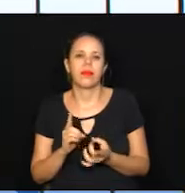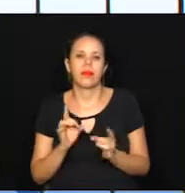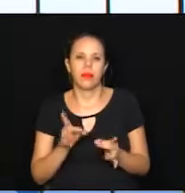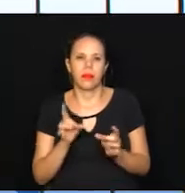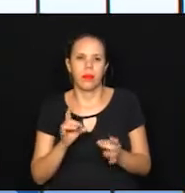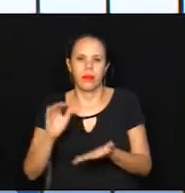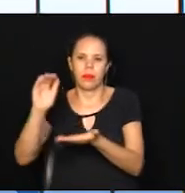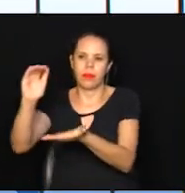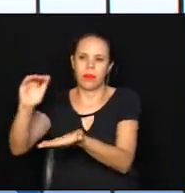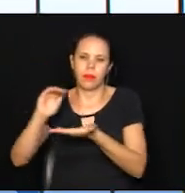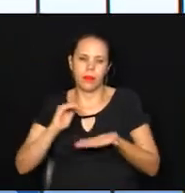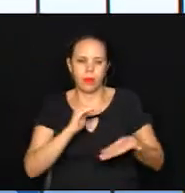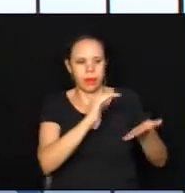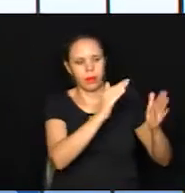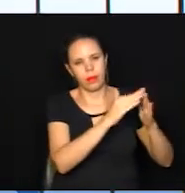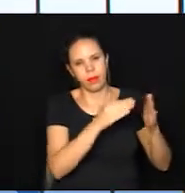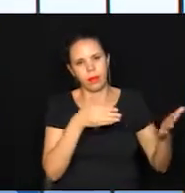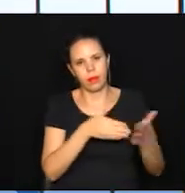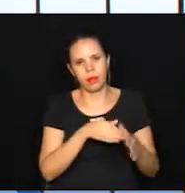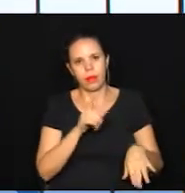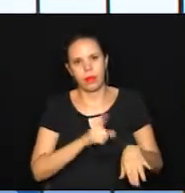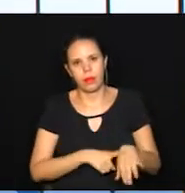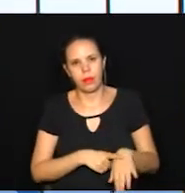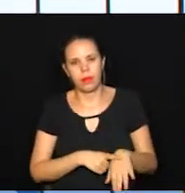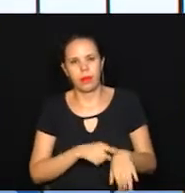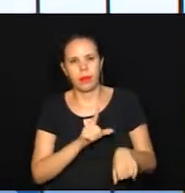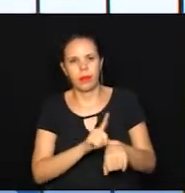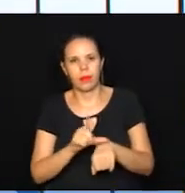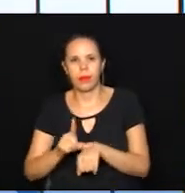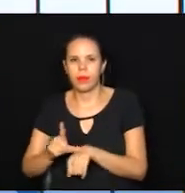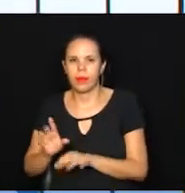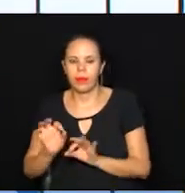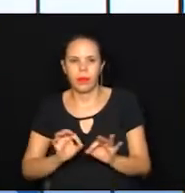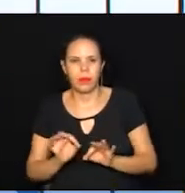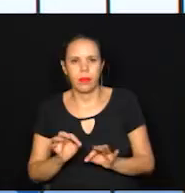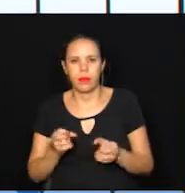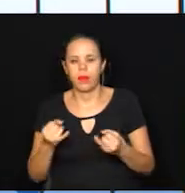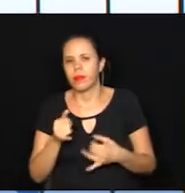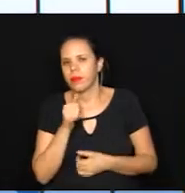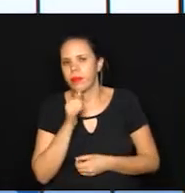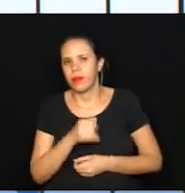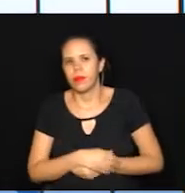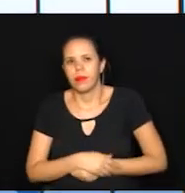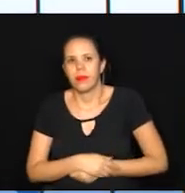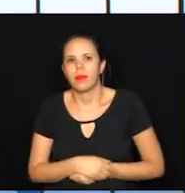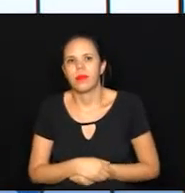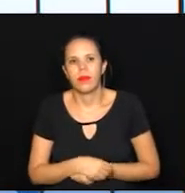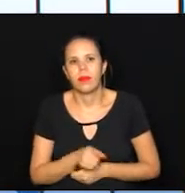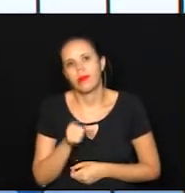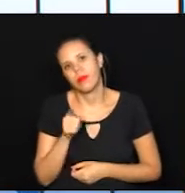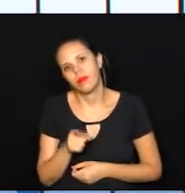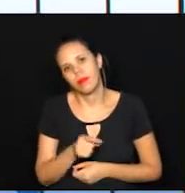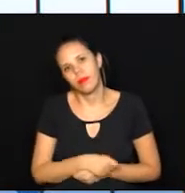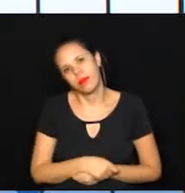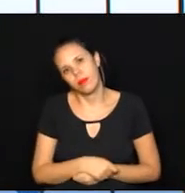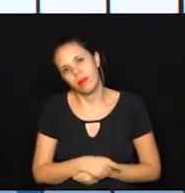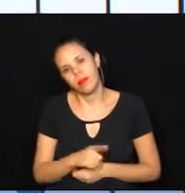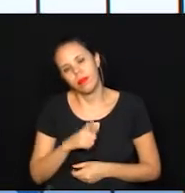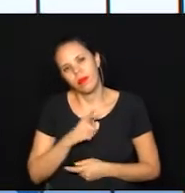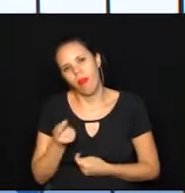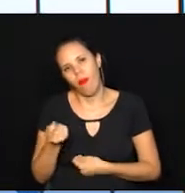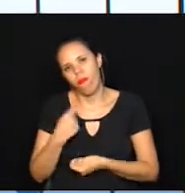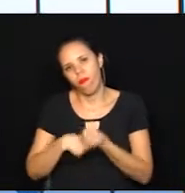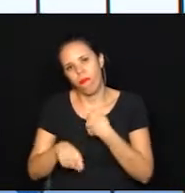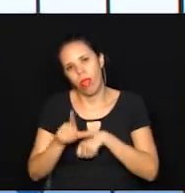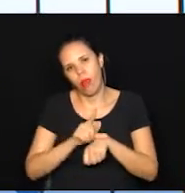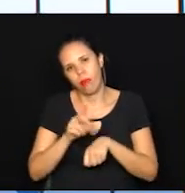até o limite do horário regular do estabelecimento. Vamos então dar um exemplo. Você tem um